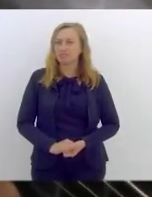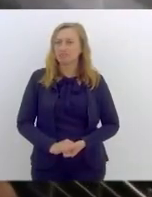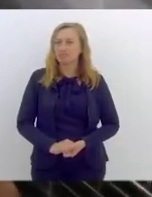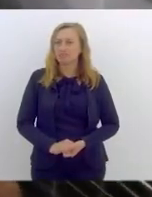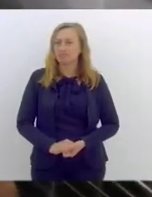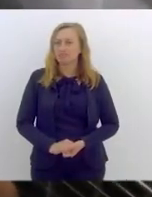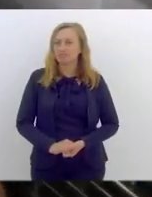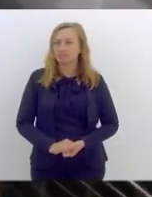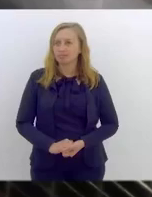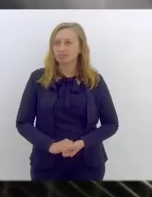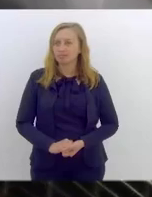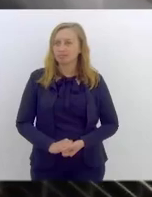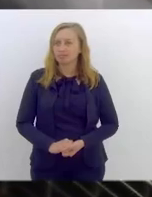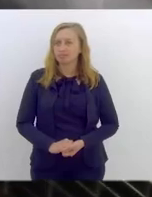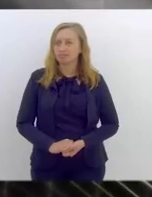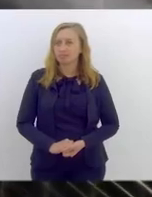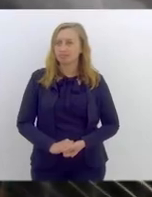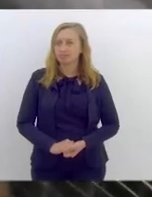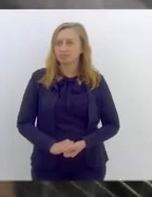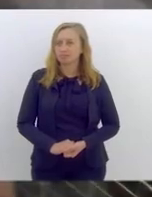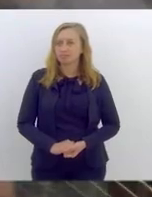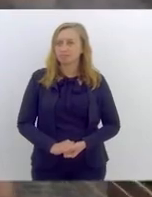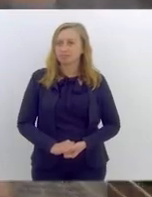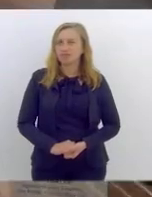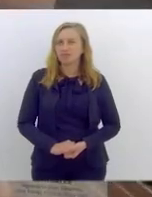Benguelete, que ele veio me